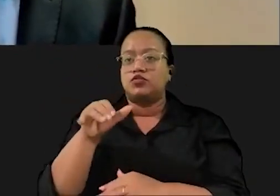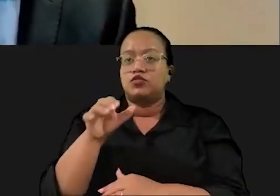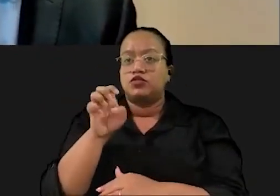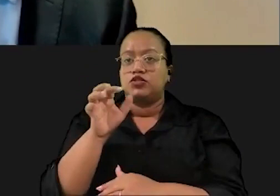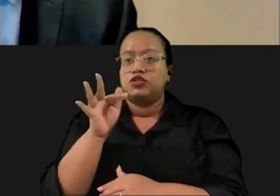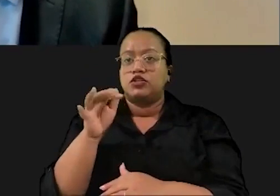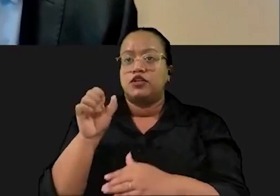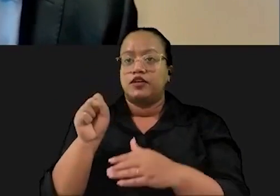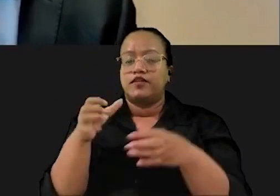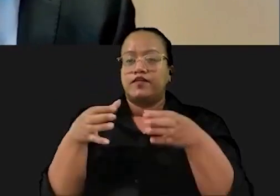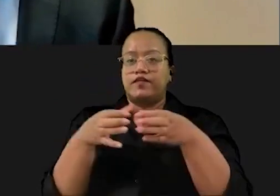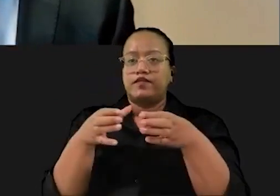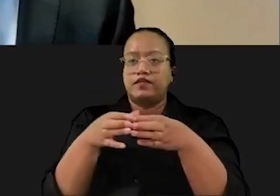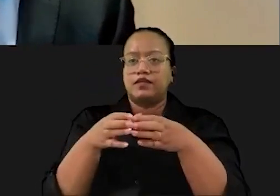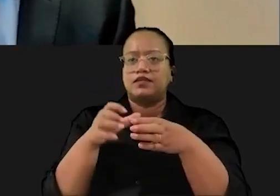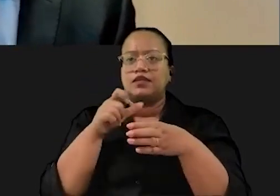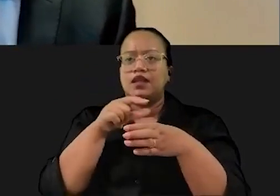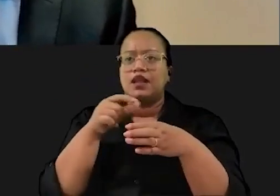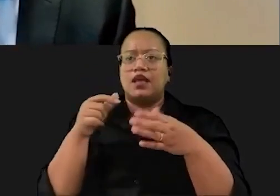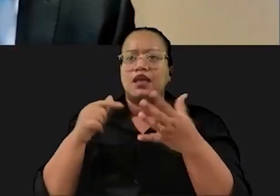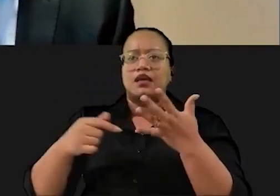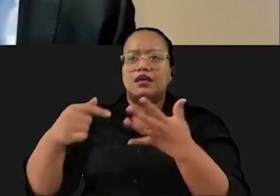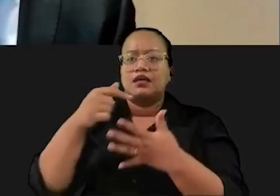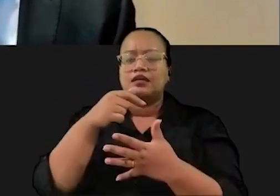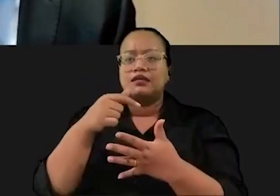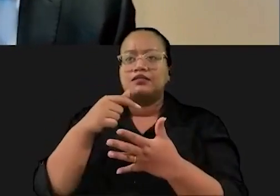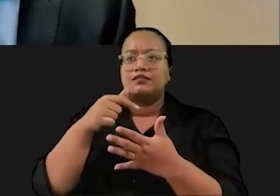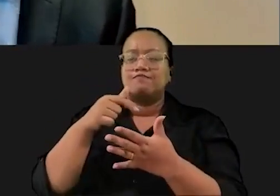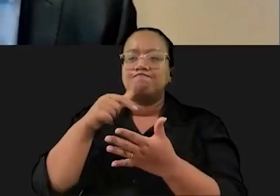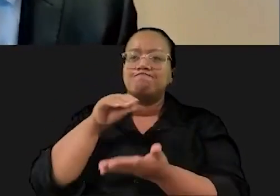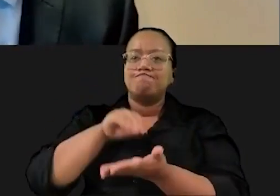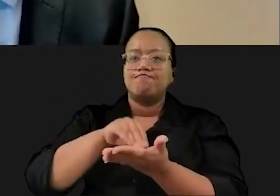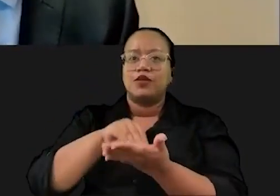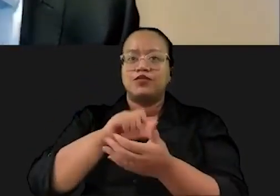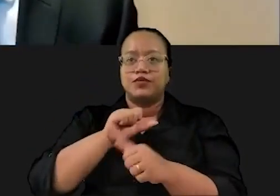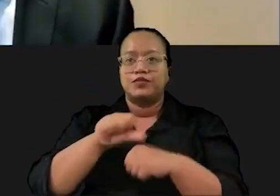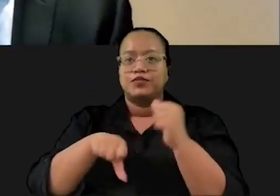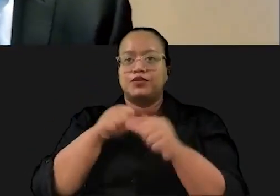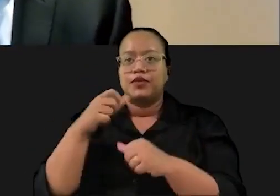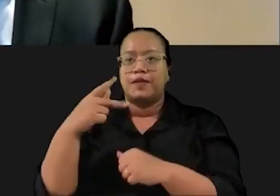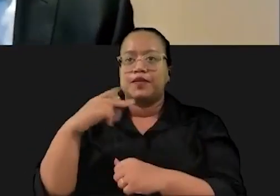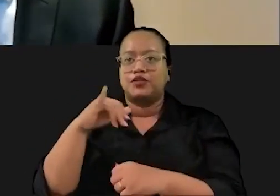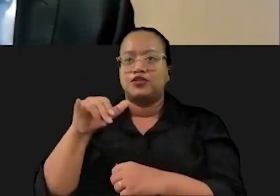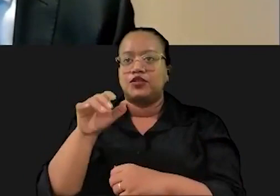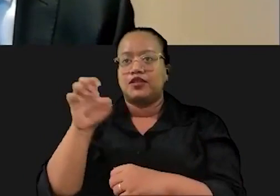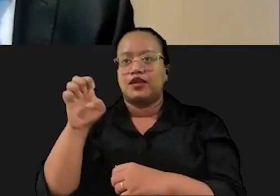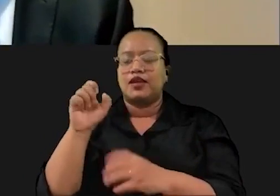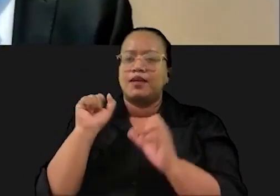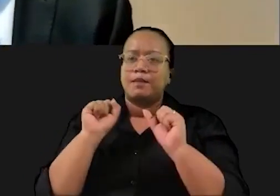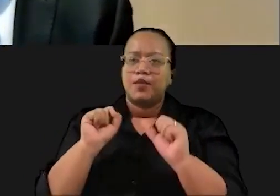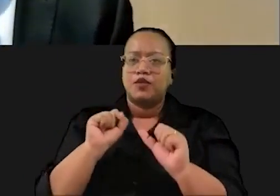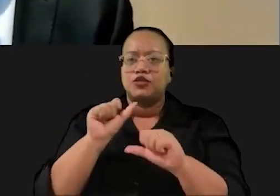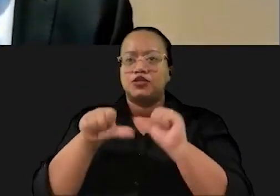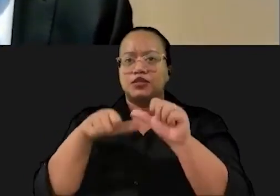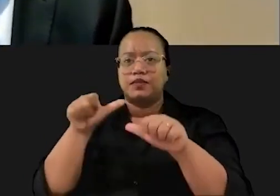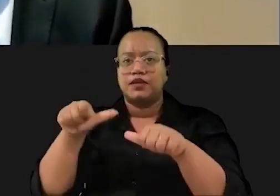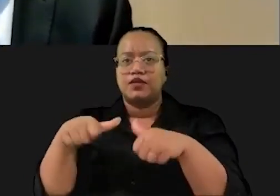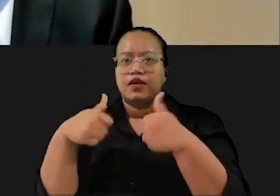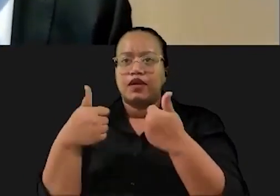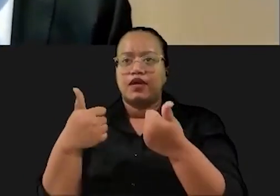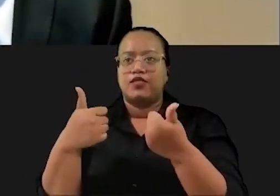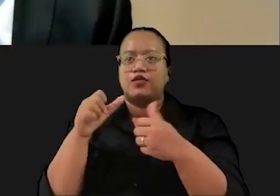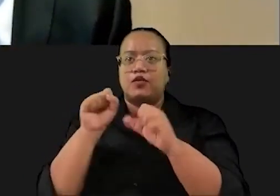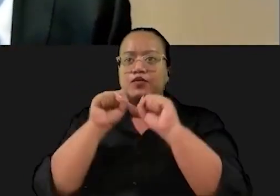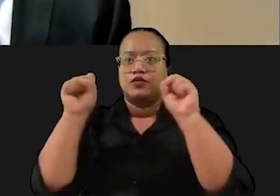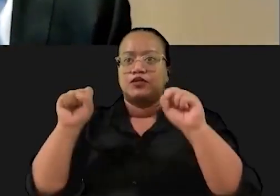porque em que partes ele pode ser melhorado para se tornar um sistema melhor. O que nós poderíamos fazer para que ele se torne um